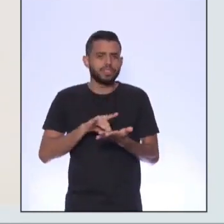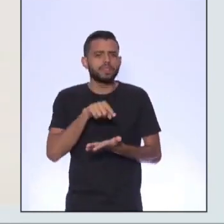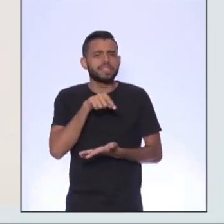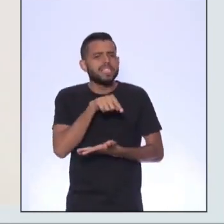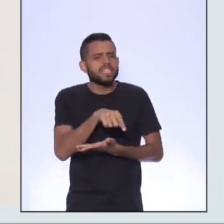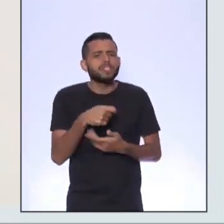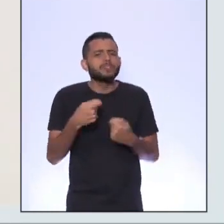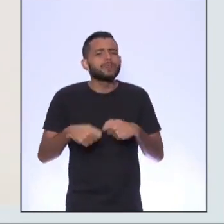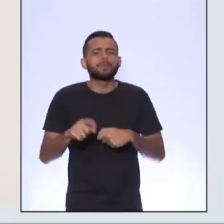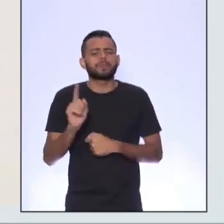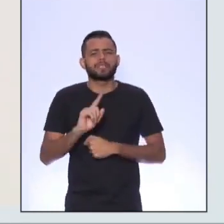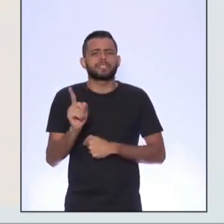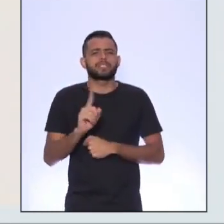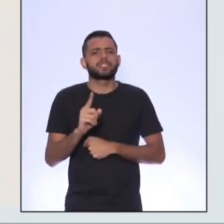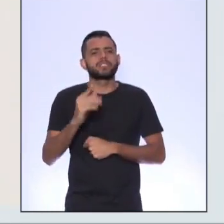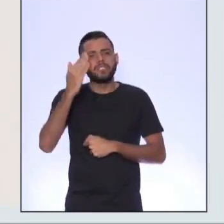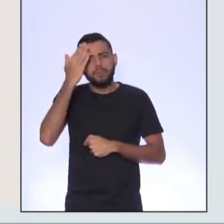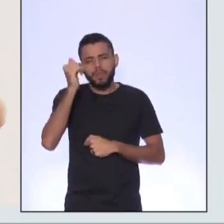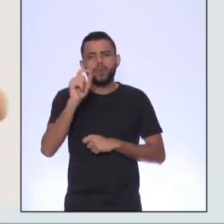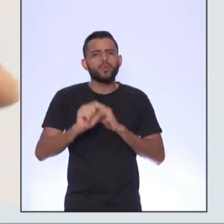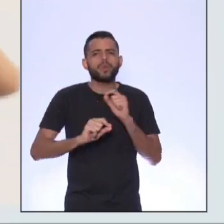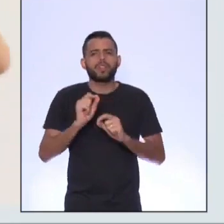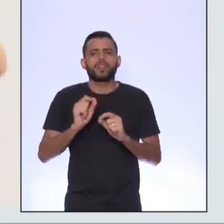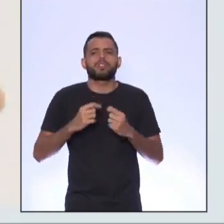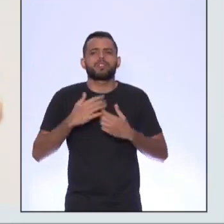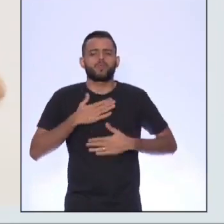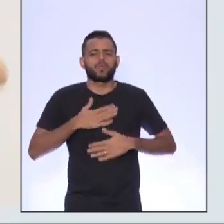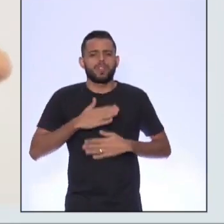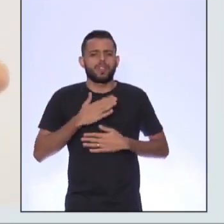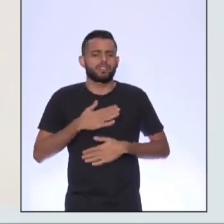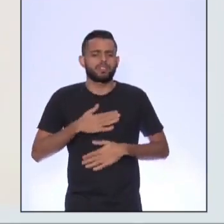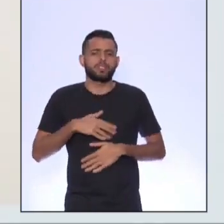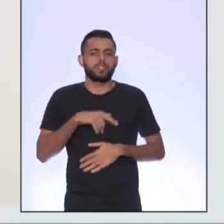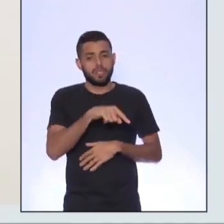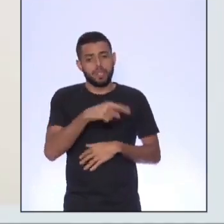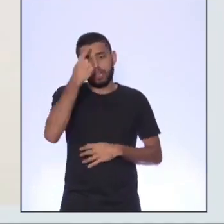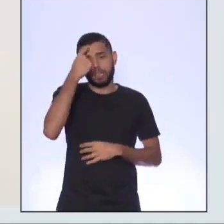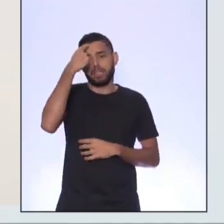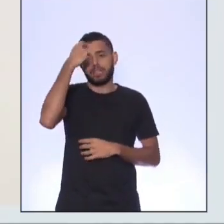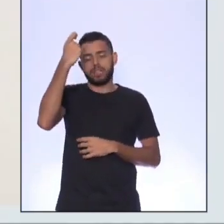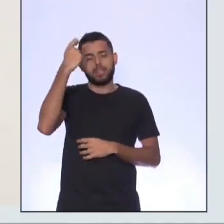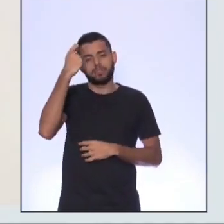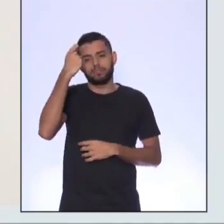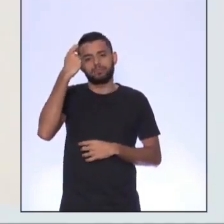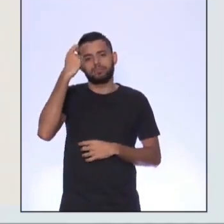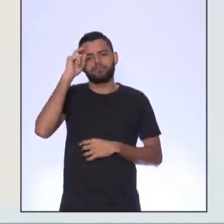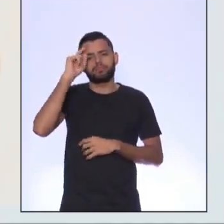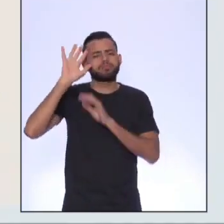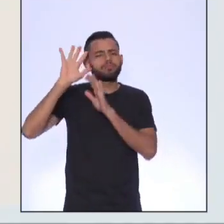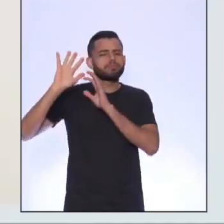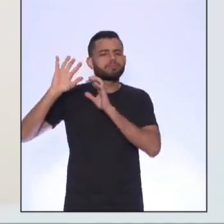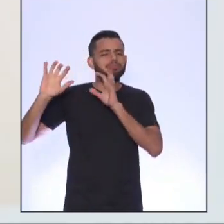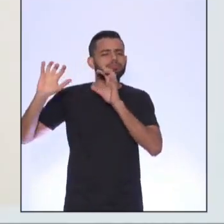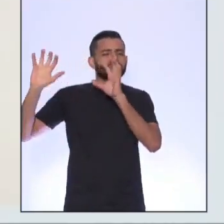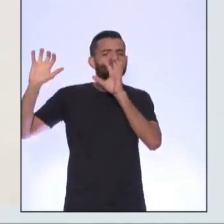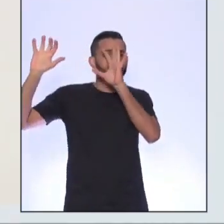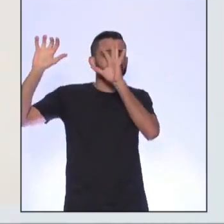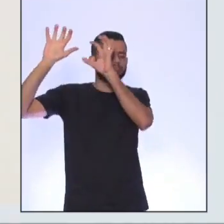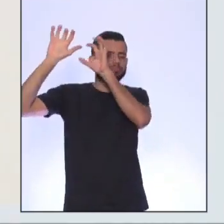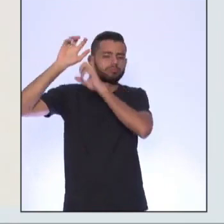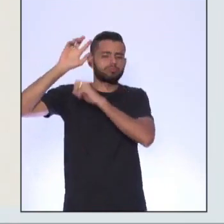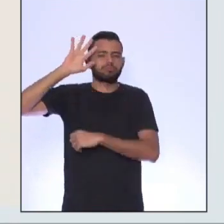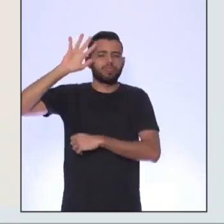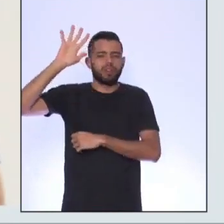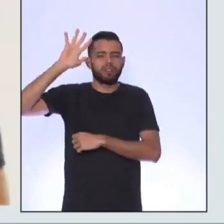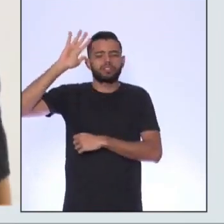precisa definir, né, o que é essa tranquilidade e tal. Ele está criando essa imagem na mente, né,